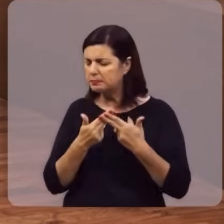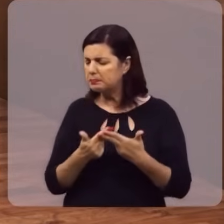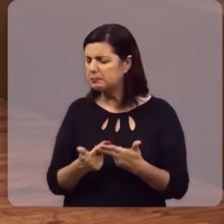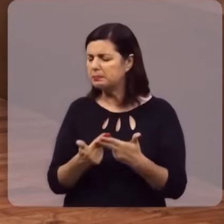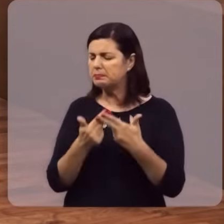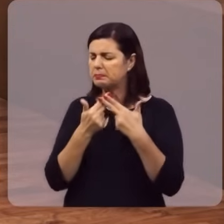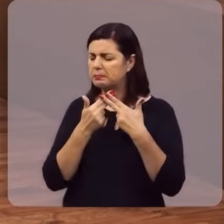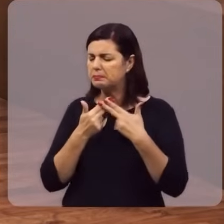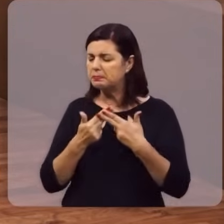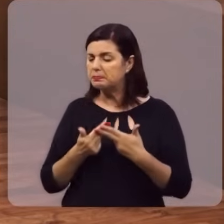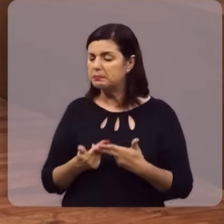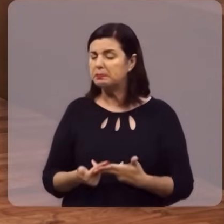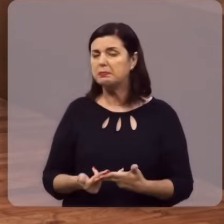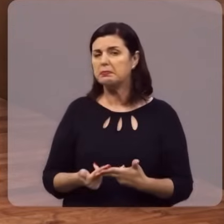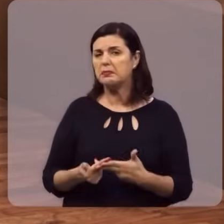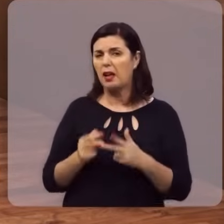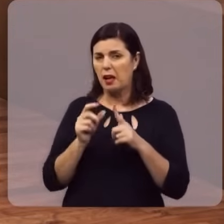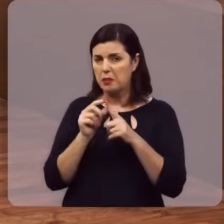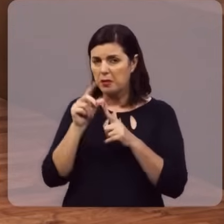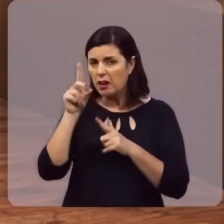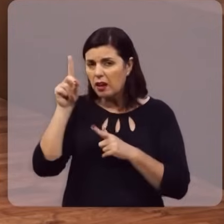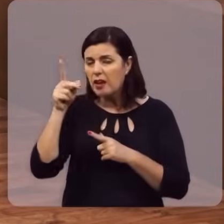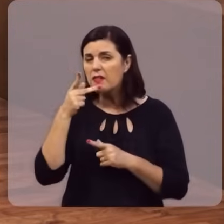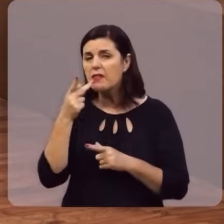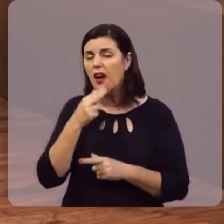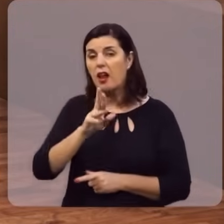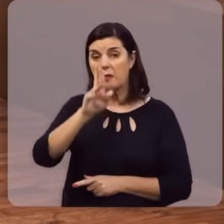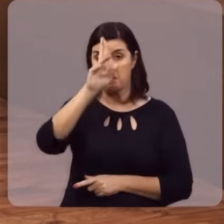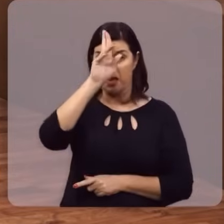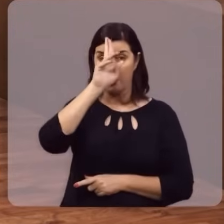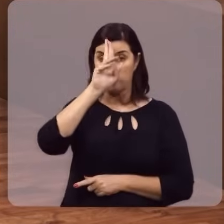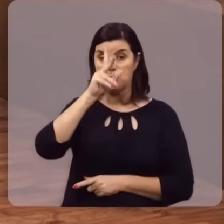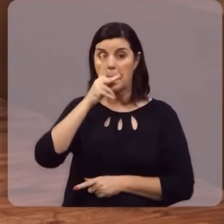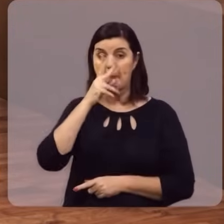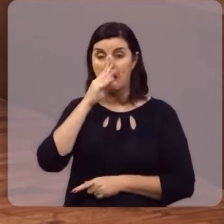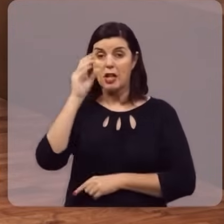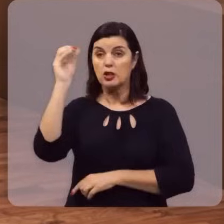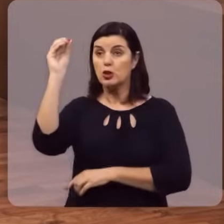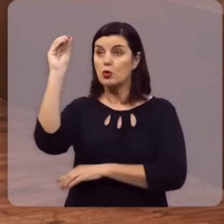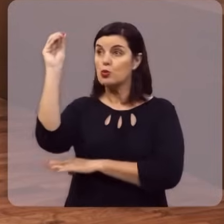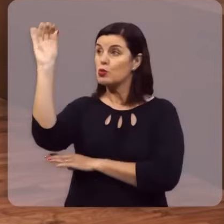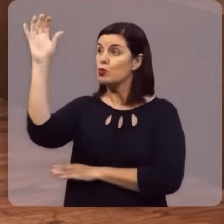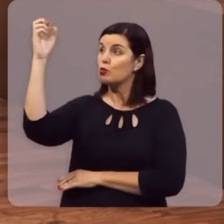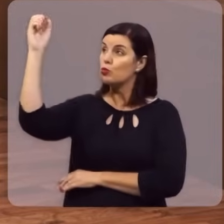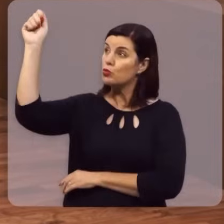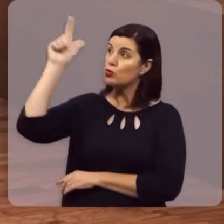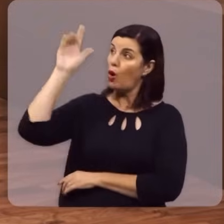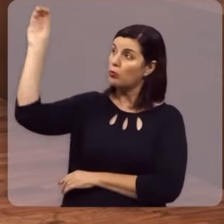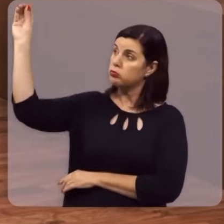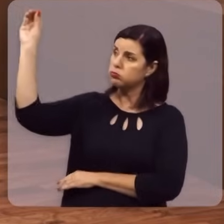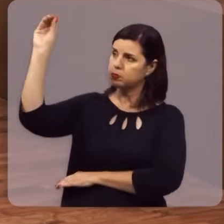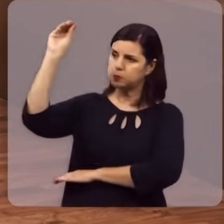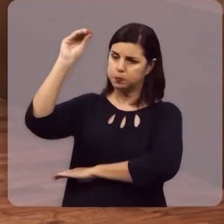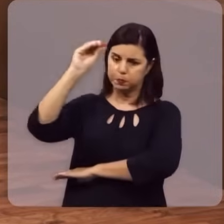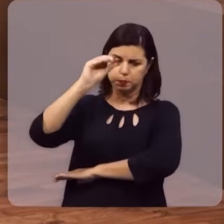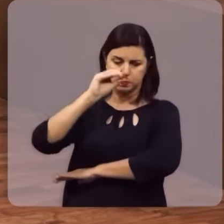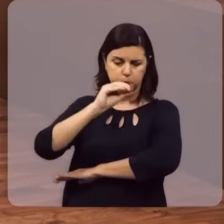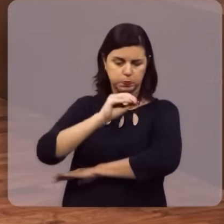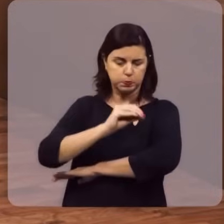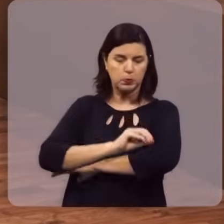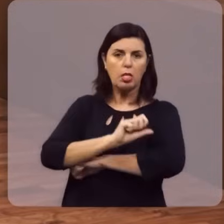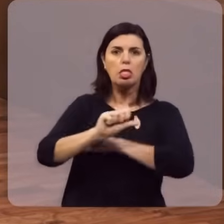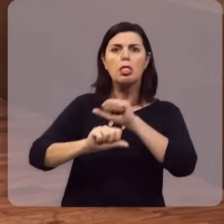a ponto de diz a escritura que em pleno meio-dia o sol escondeu dele o seu rosto